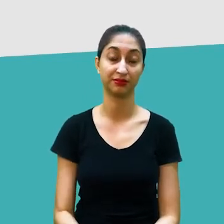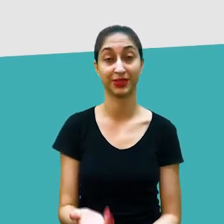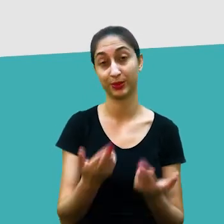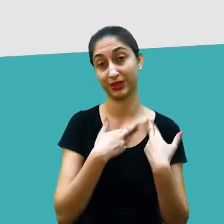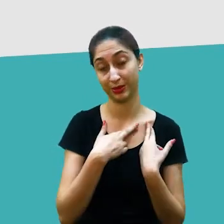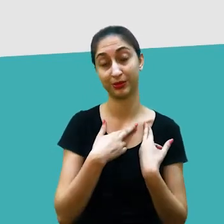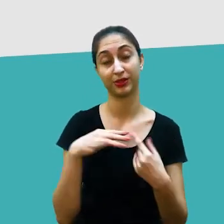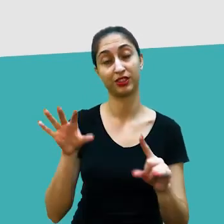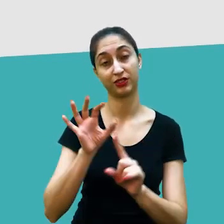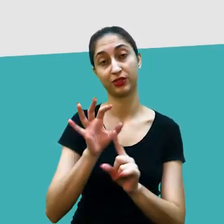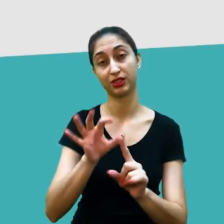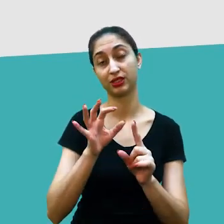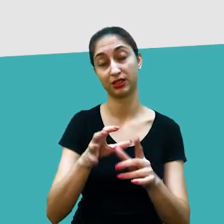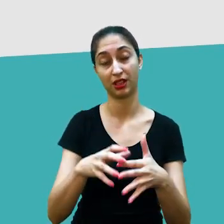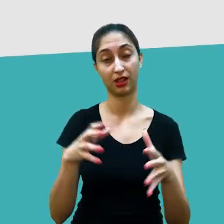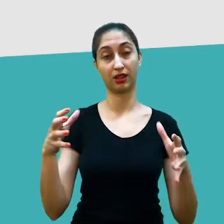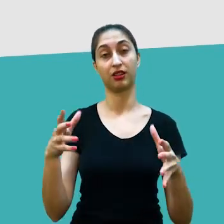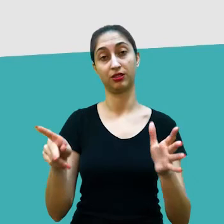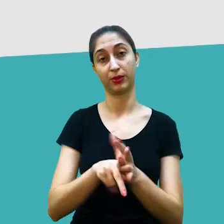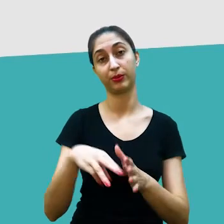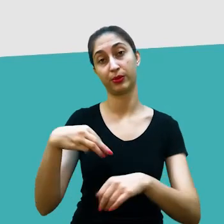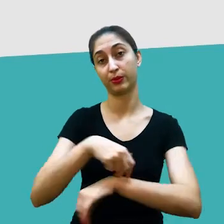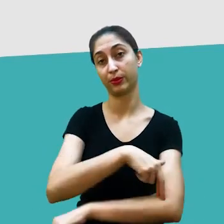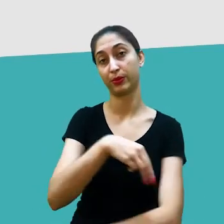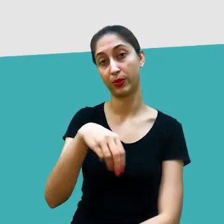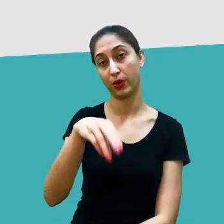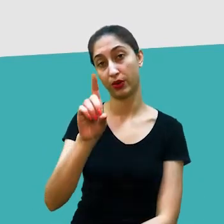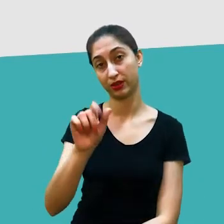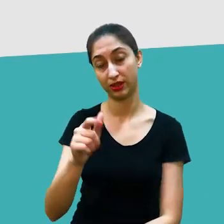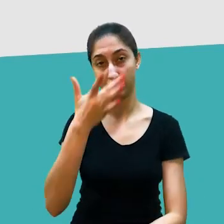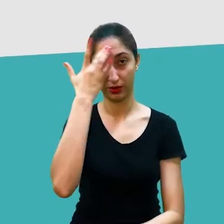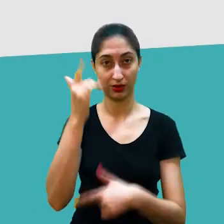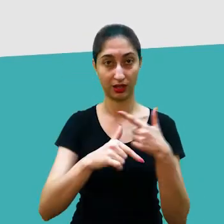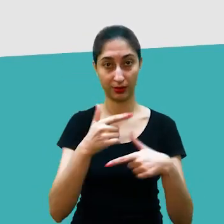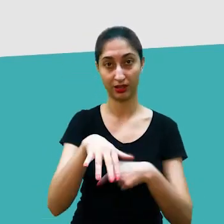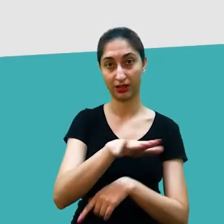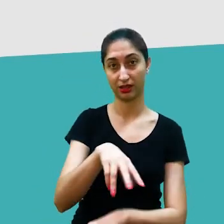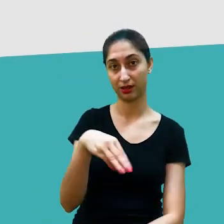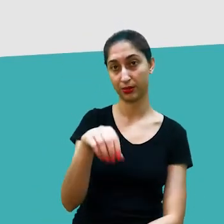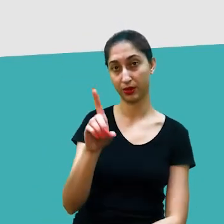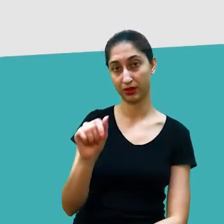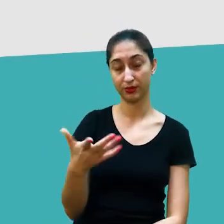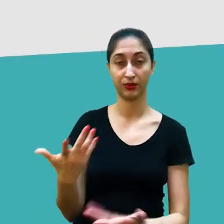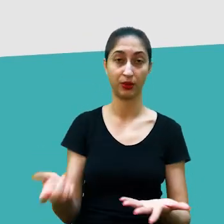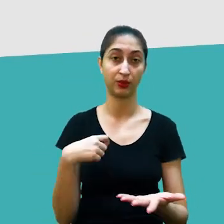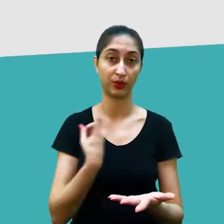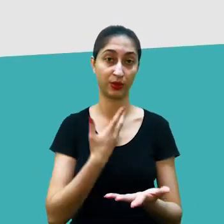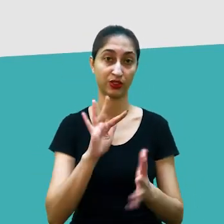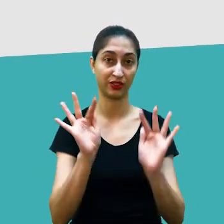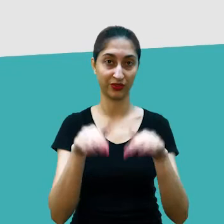e um impacto muito grande que é causado pela moda, por quem trabalha na moda. E agora nós estamos caminhando para